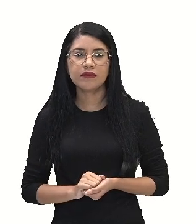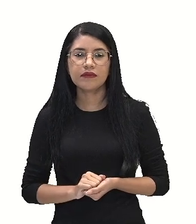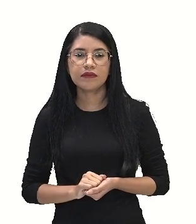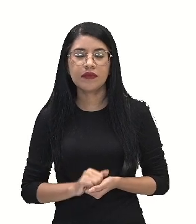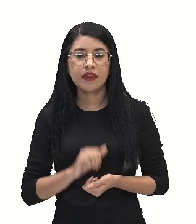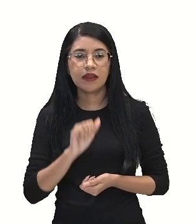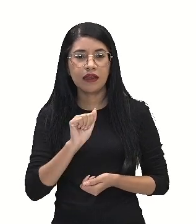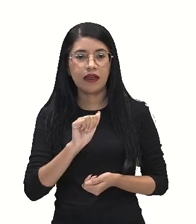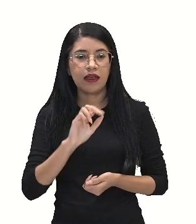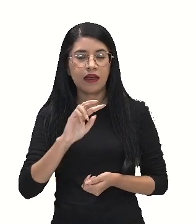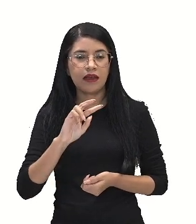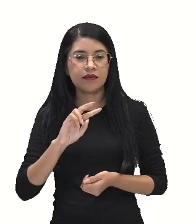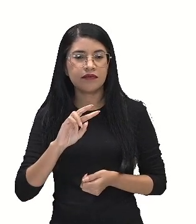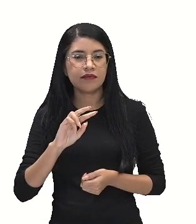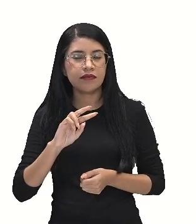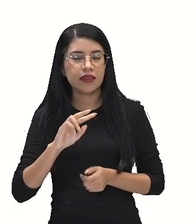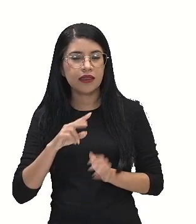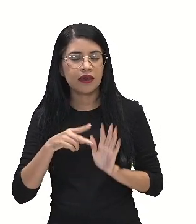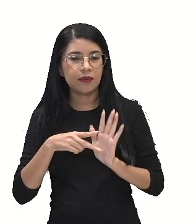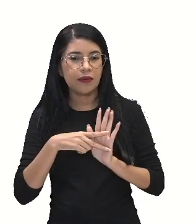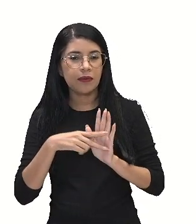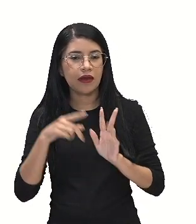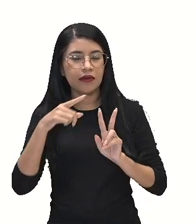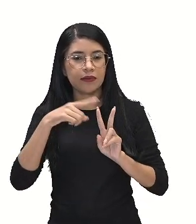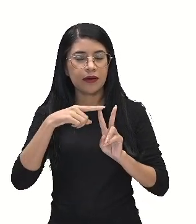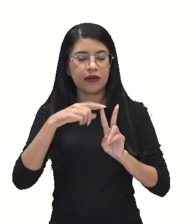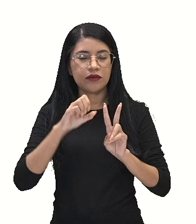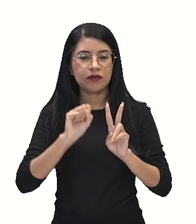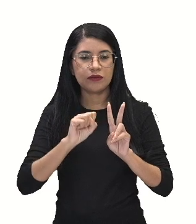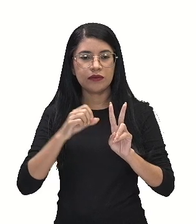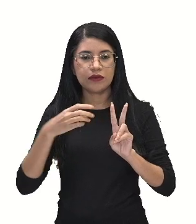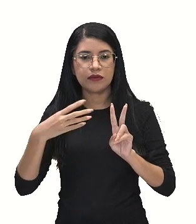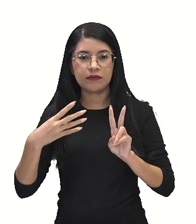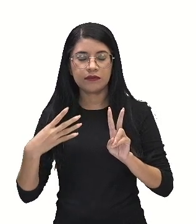A é igual a raiz quadrada de 84.